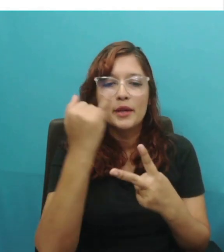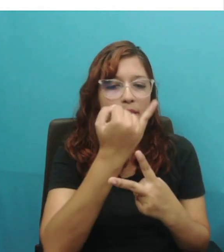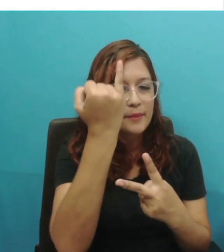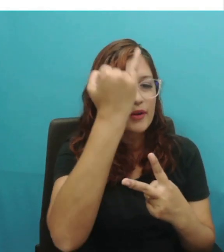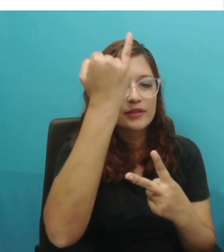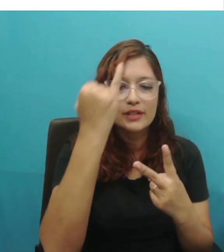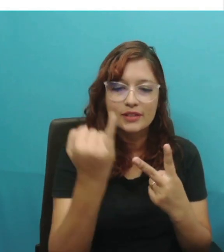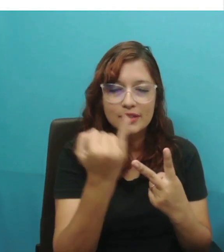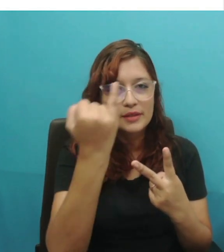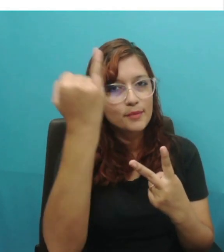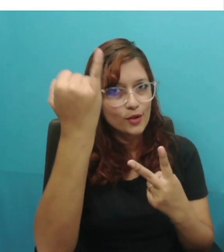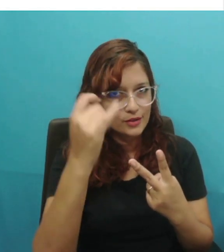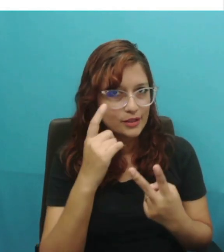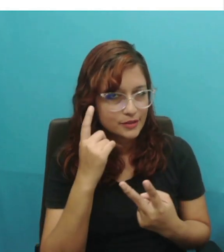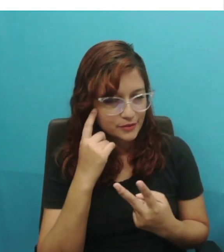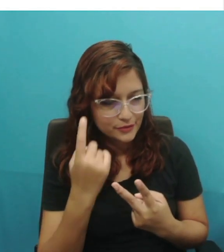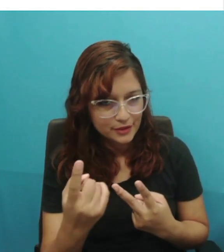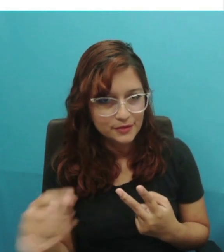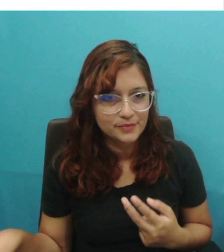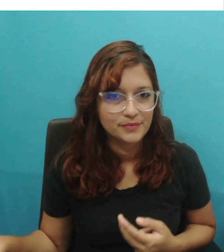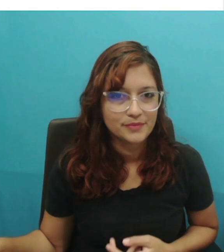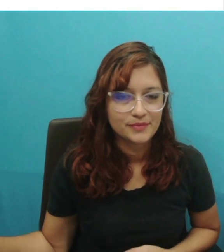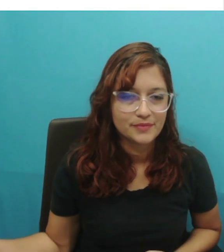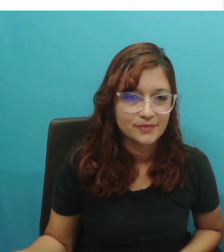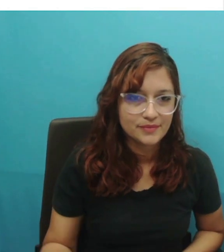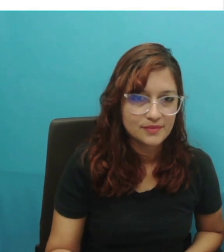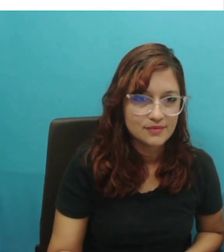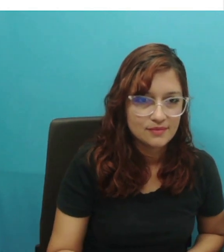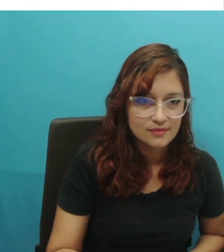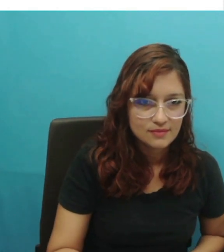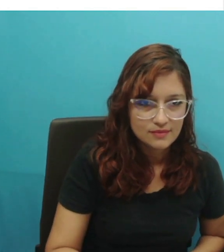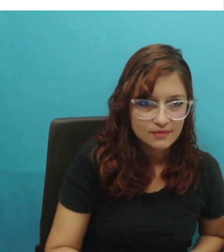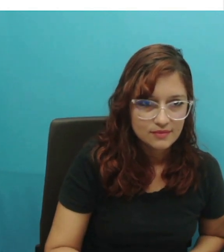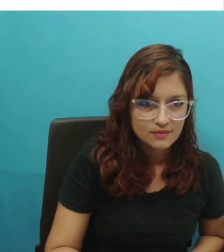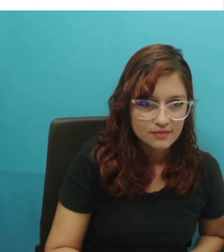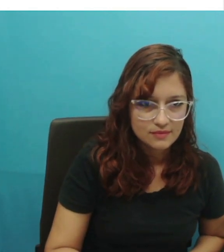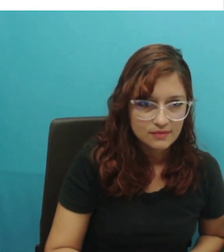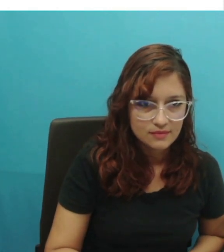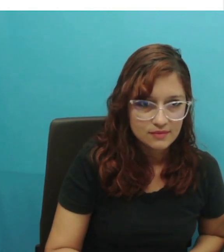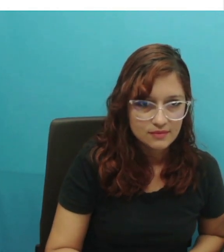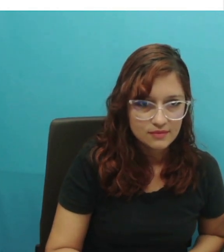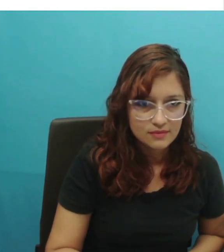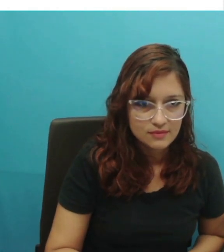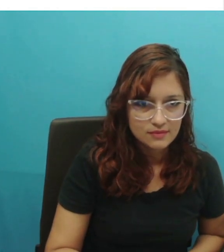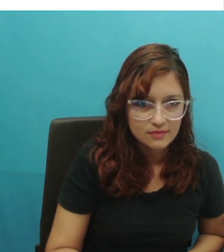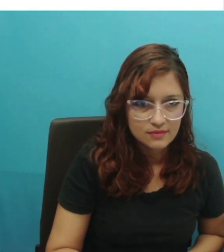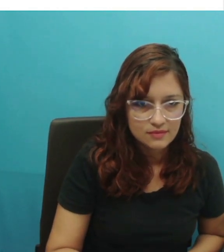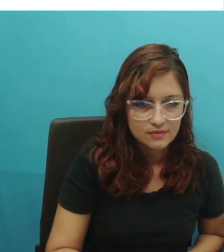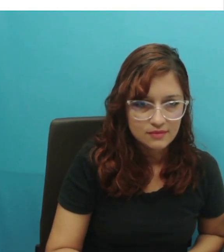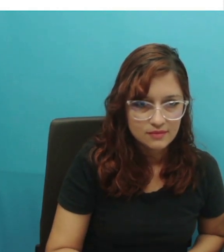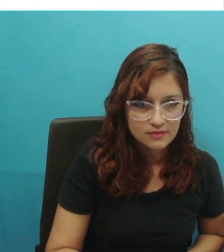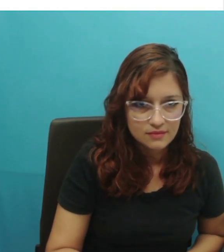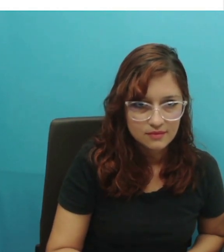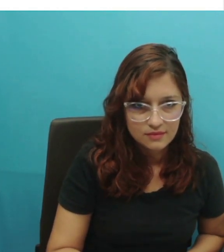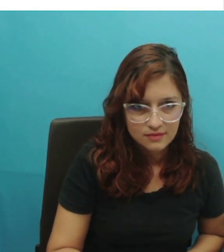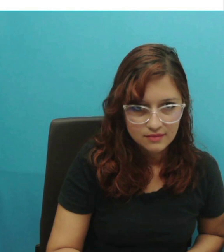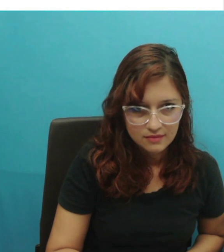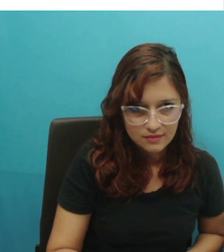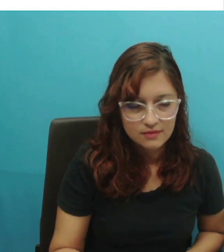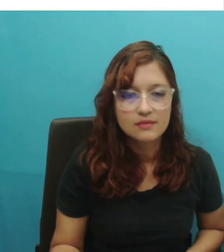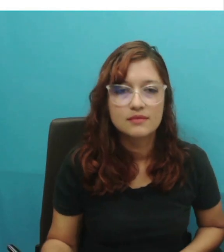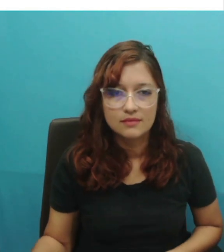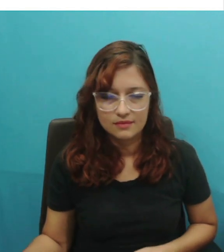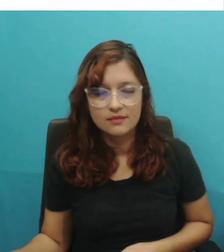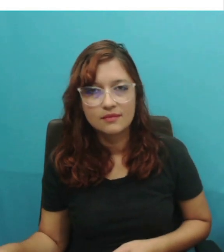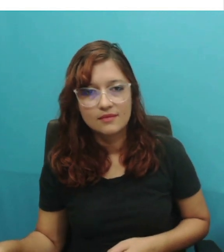têm tem a mesma importância. Então,